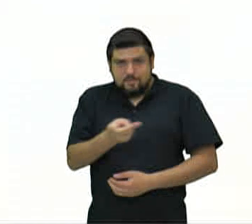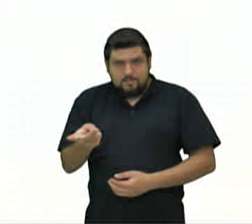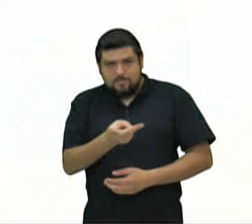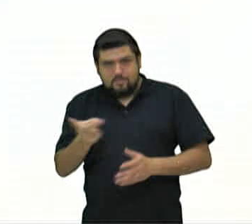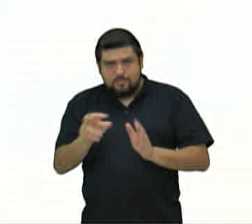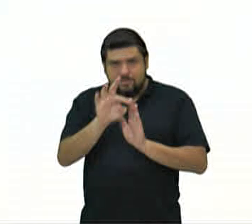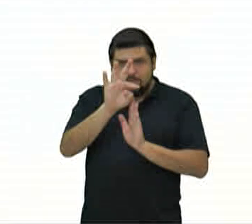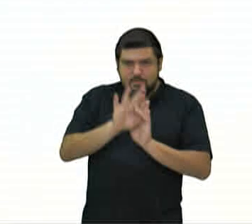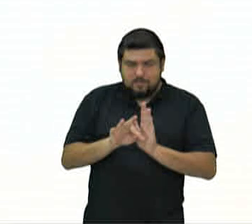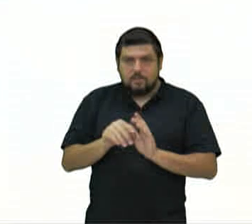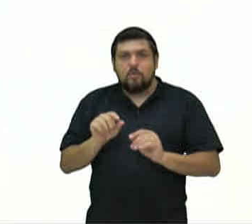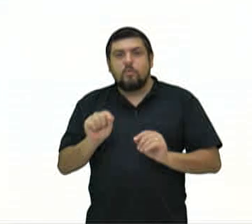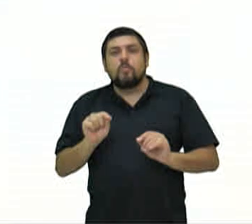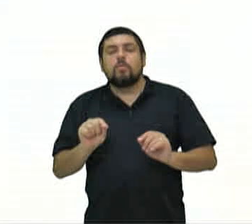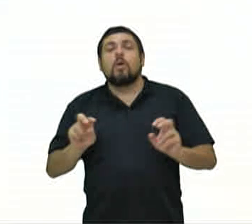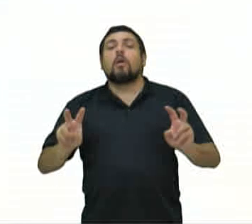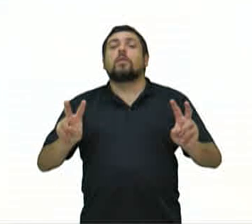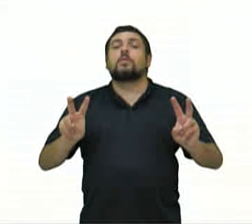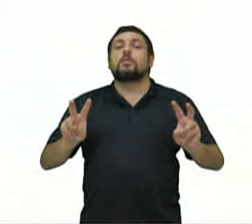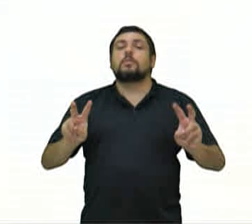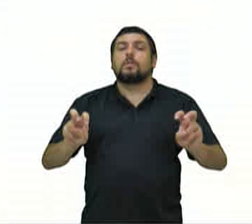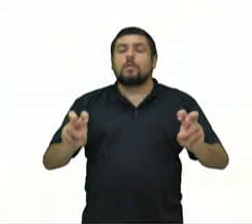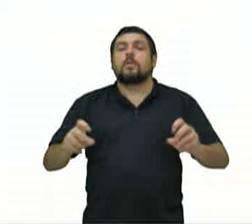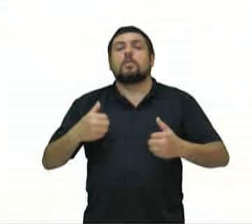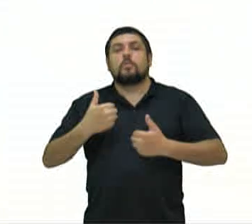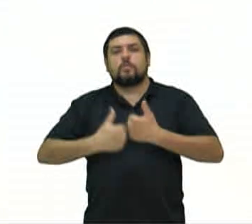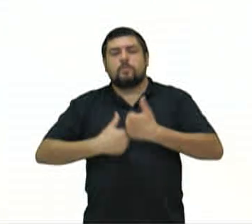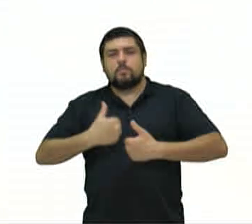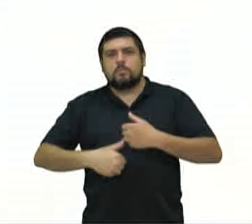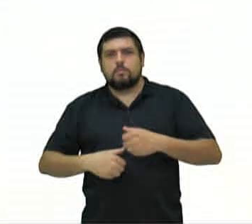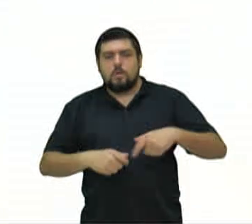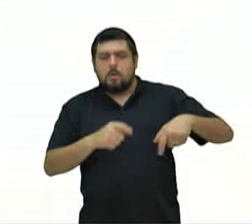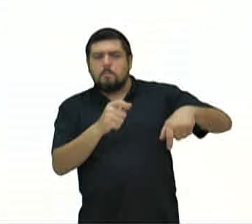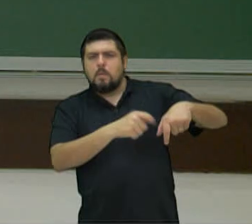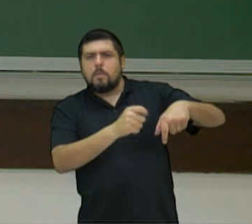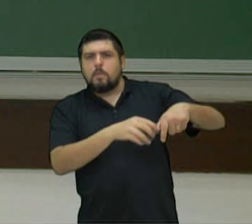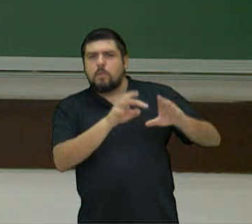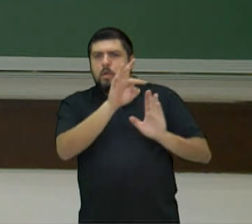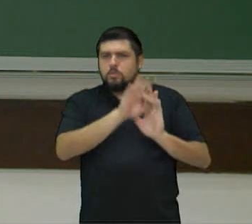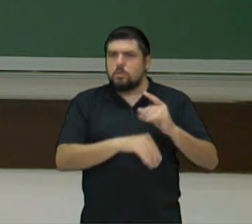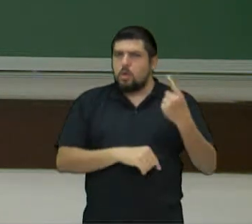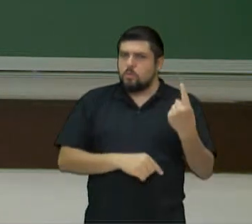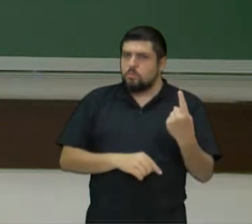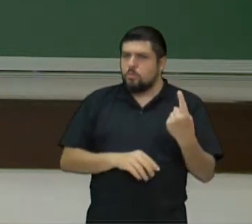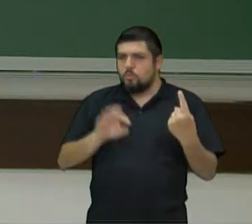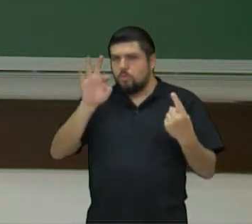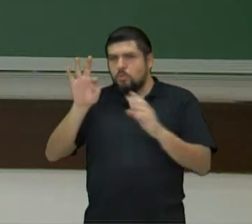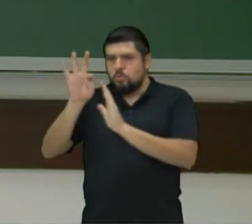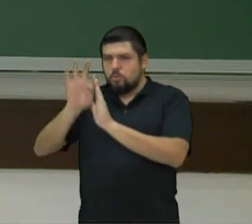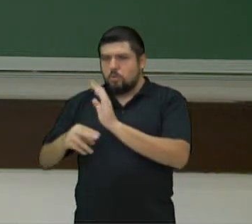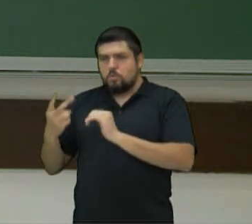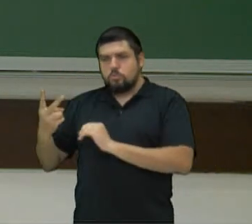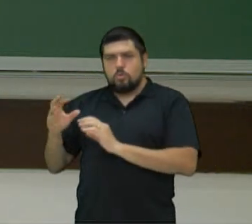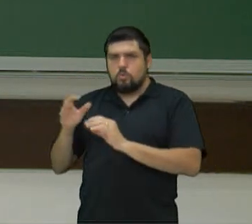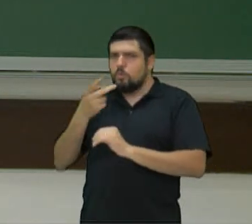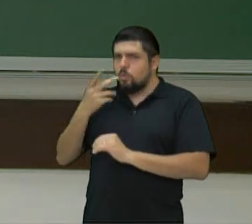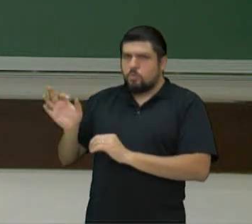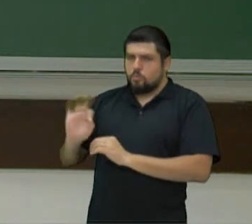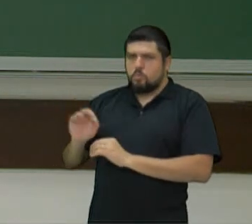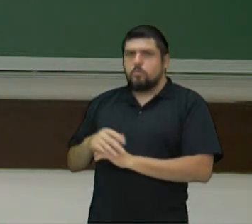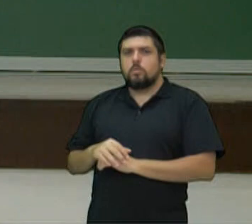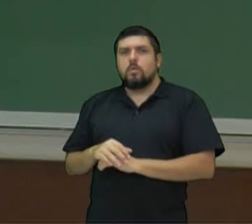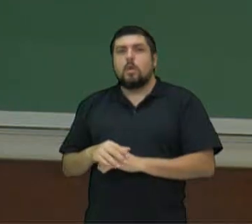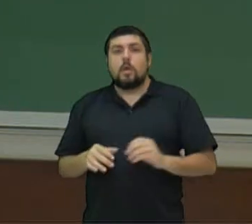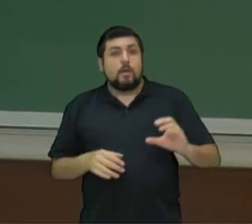né? Porque, ó, na letra A, quantidade de gols é citado apenas no texto 1. Texto 2 não fala, né, de quantidade de gol. E a letra